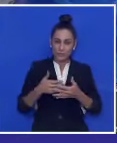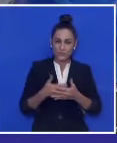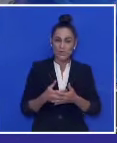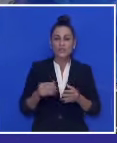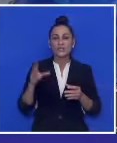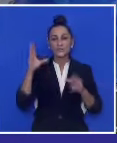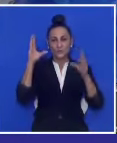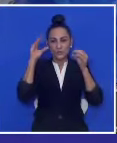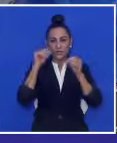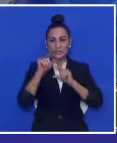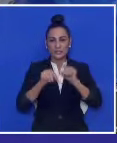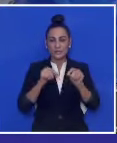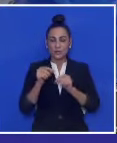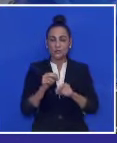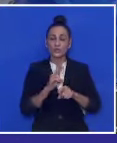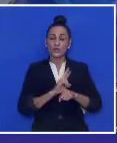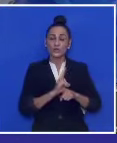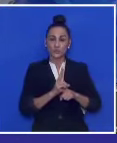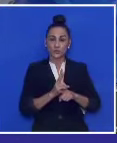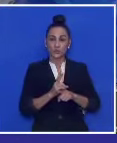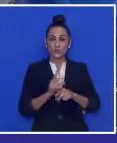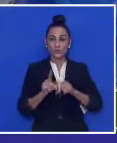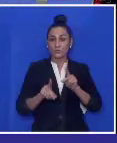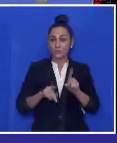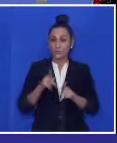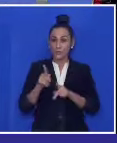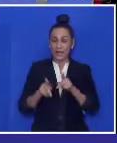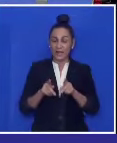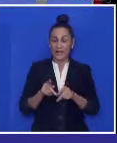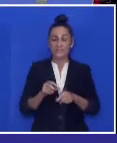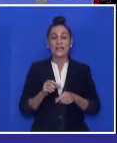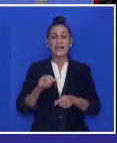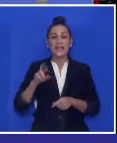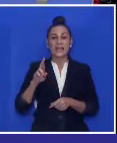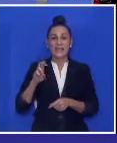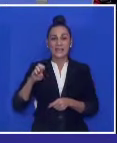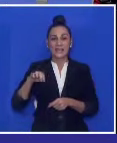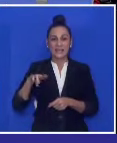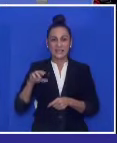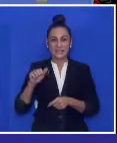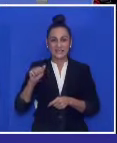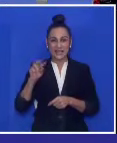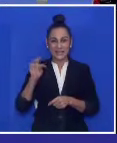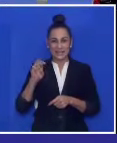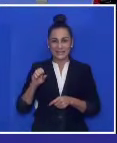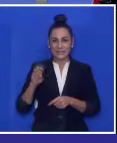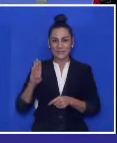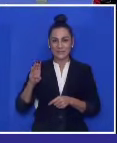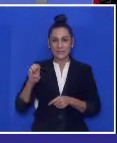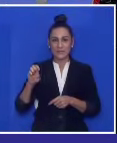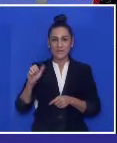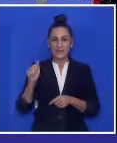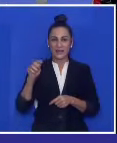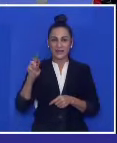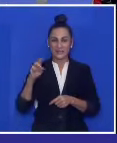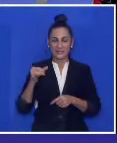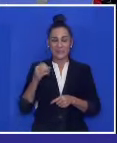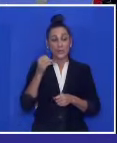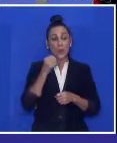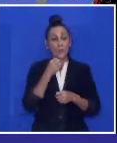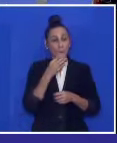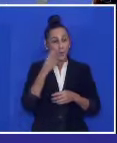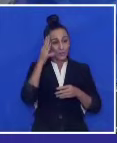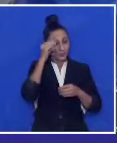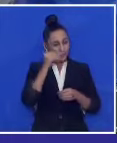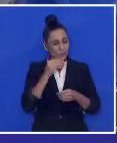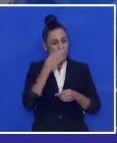dessa noite, a gente conta com a presença de duas auditoras populares. Ao meu lado, a Renata da Costa e a Beatriz Benedetti. Boa noite, muito